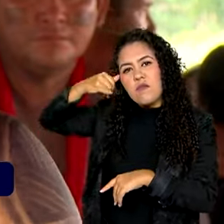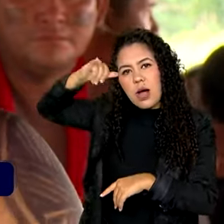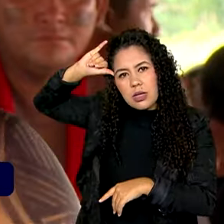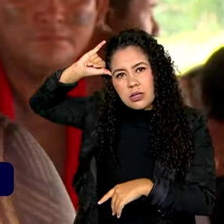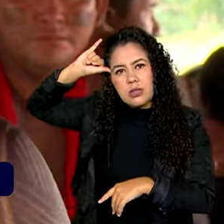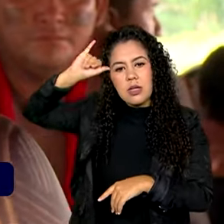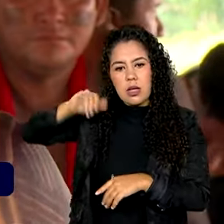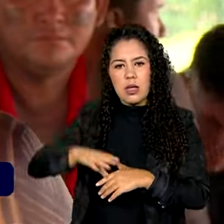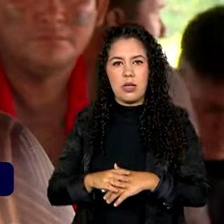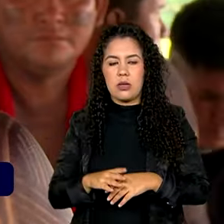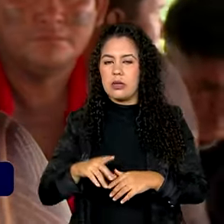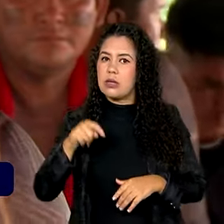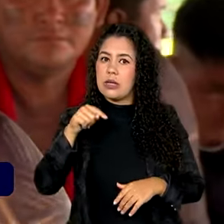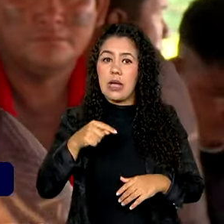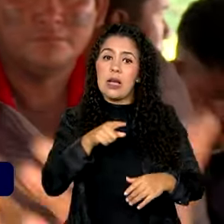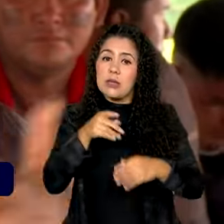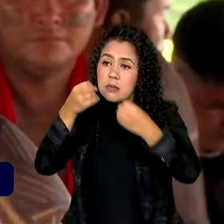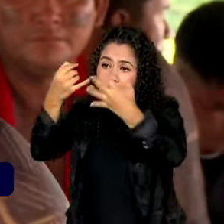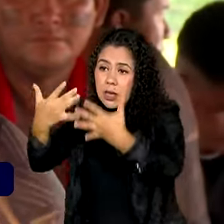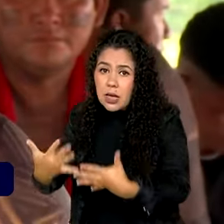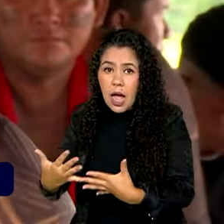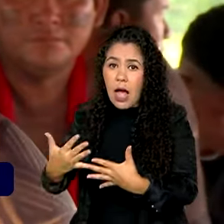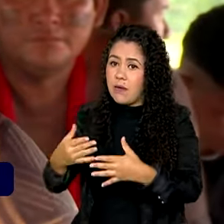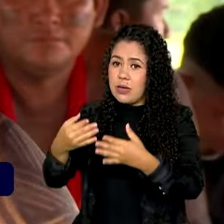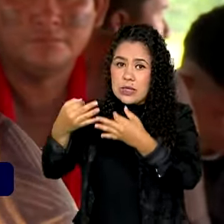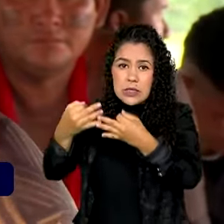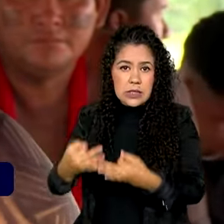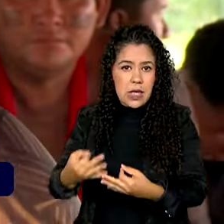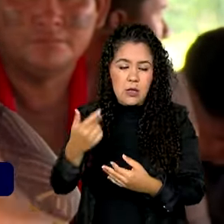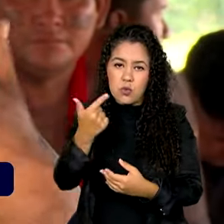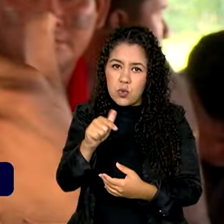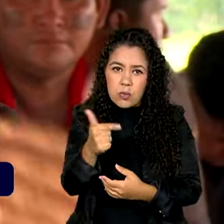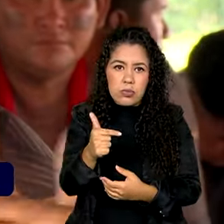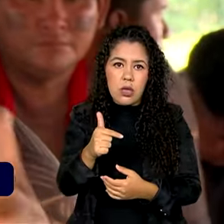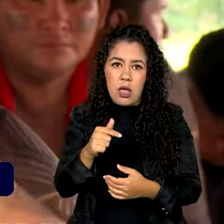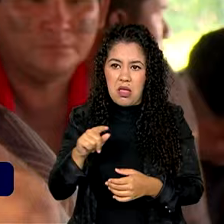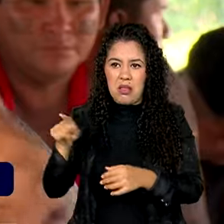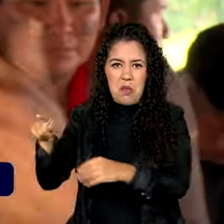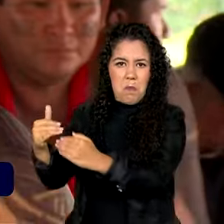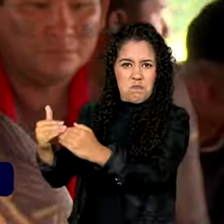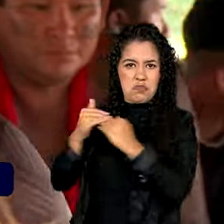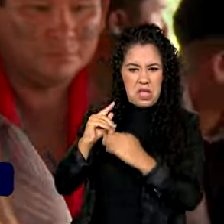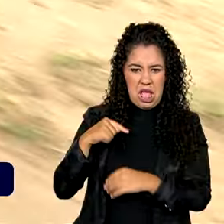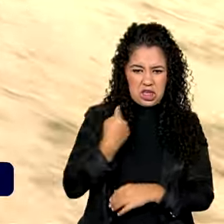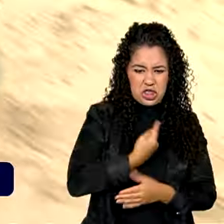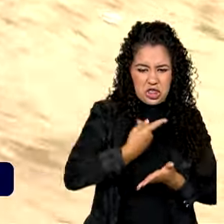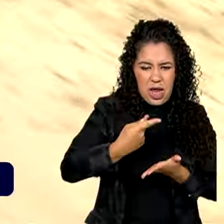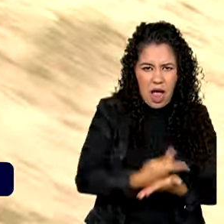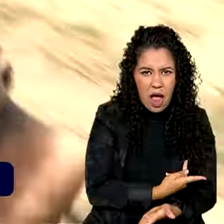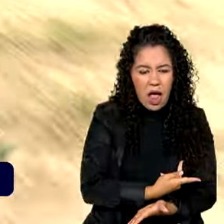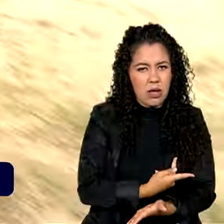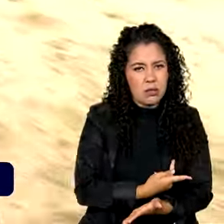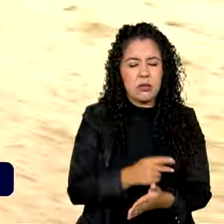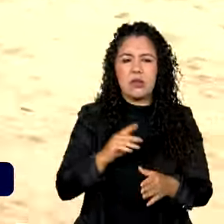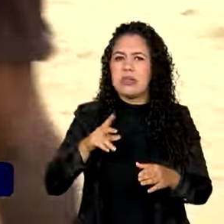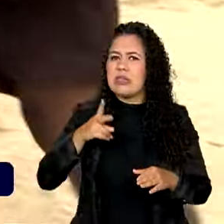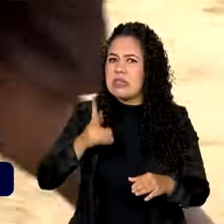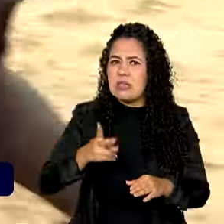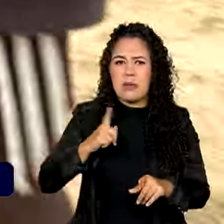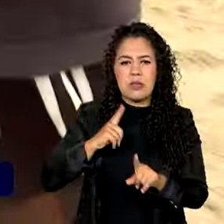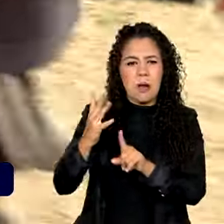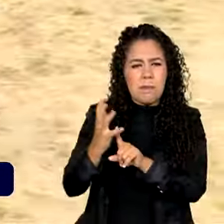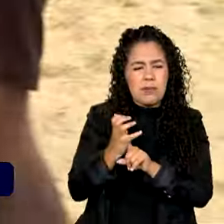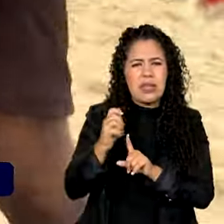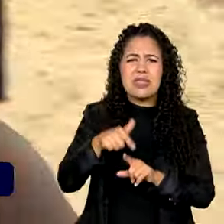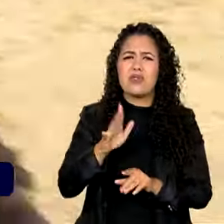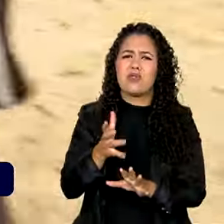que era, não estava certo, nós que estava errado, né? Então a gente recebia ameaça. Essa briga